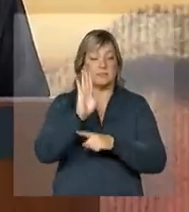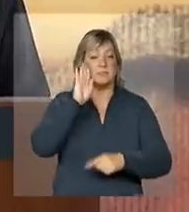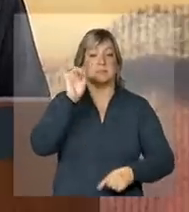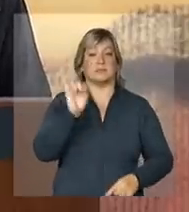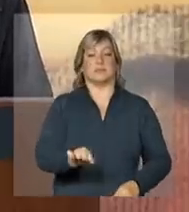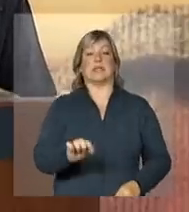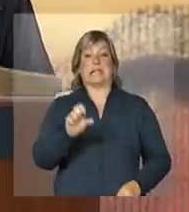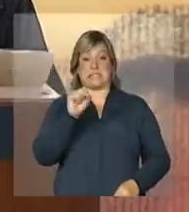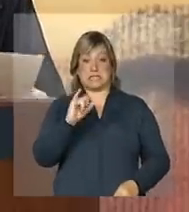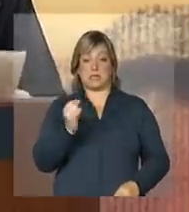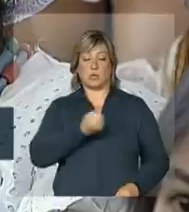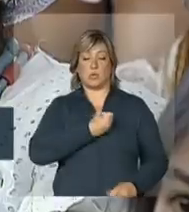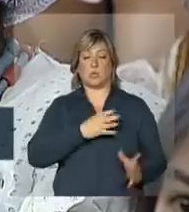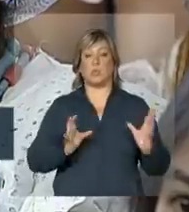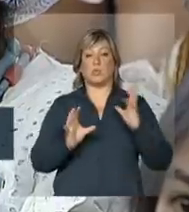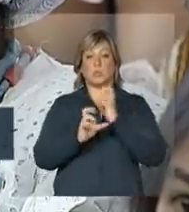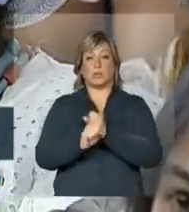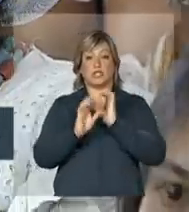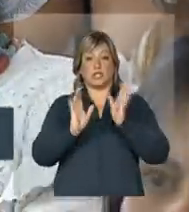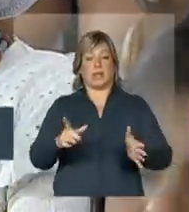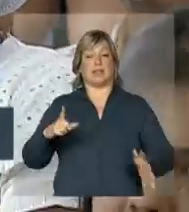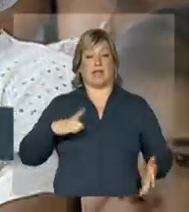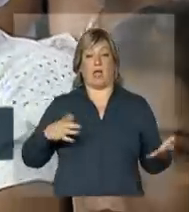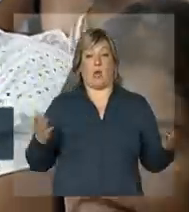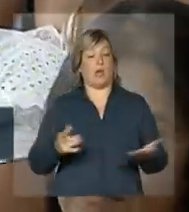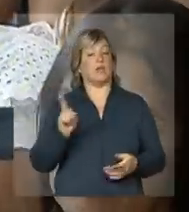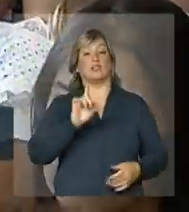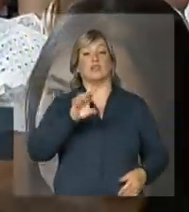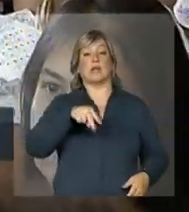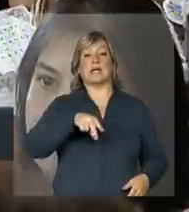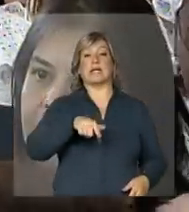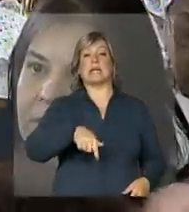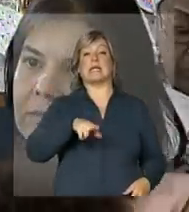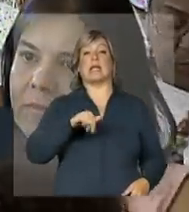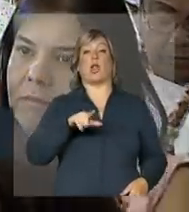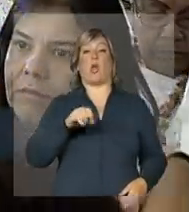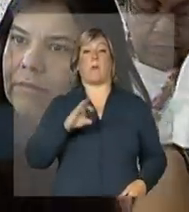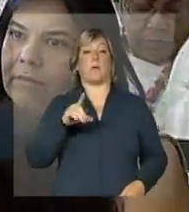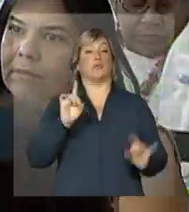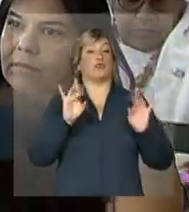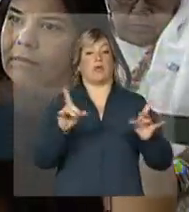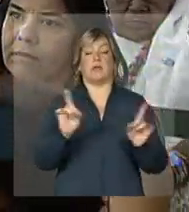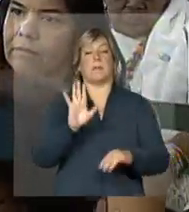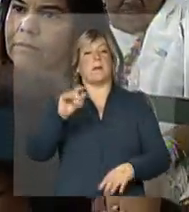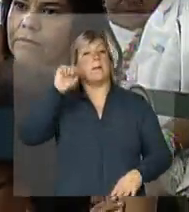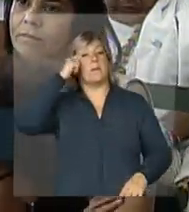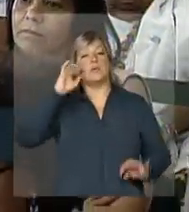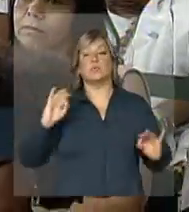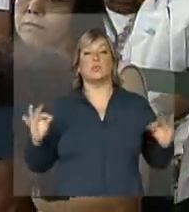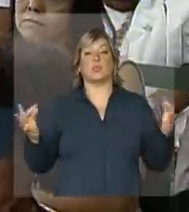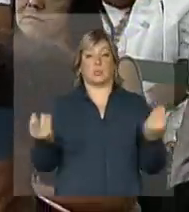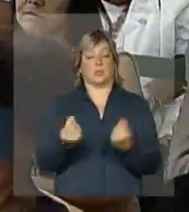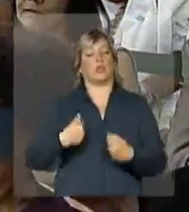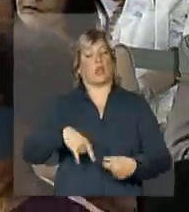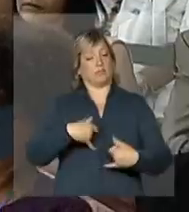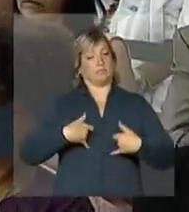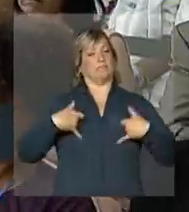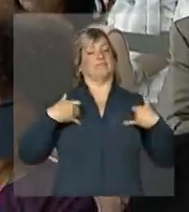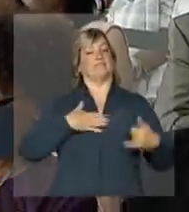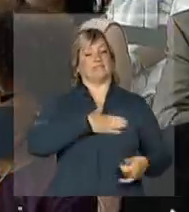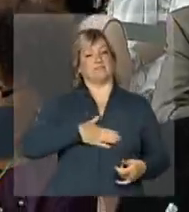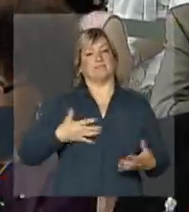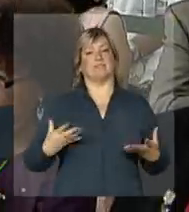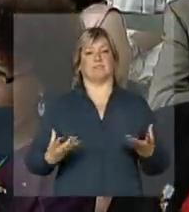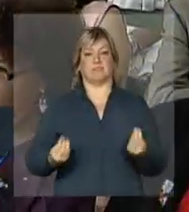pegarmos os números que já temos hoje não para quilombolas paraa população negra nós e eu acho que é um orgulho para todos nós